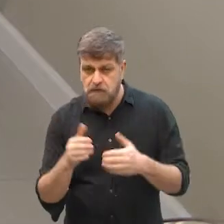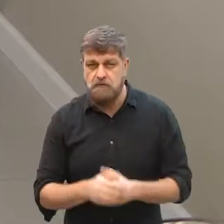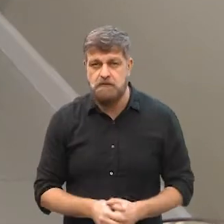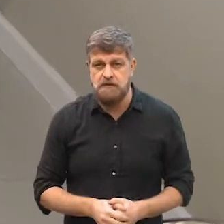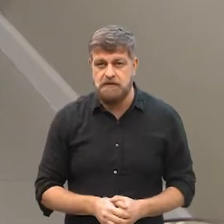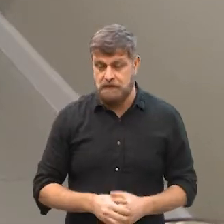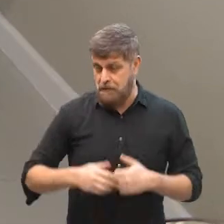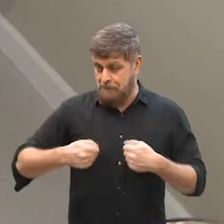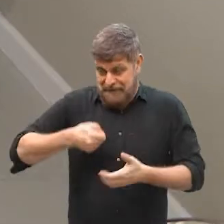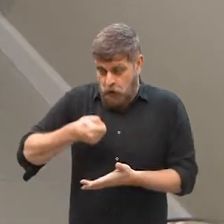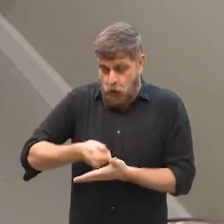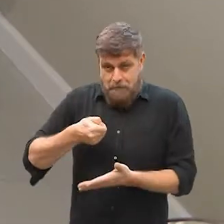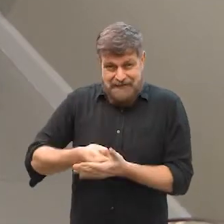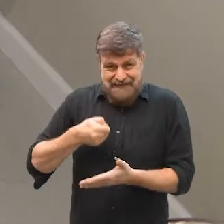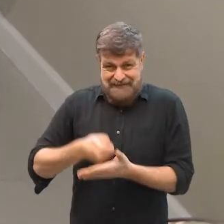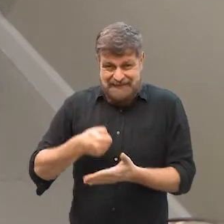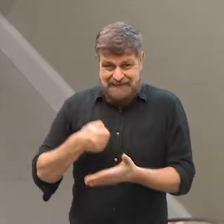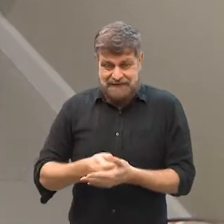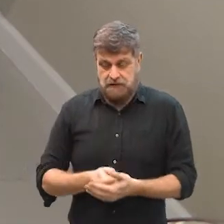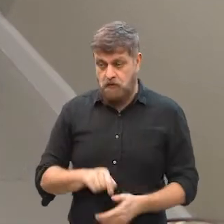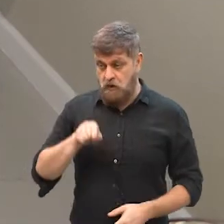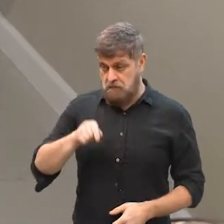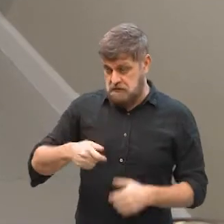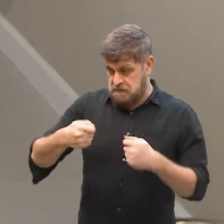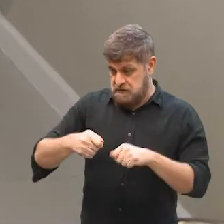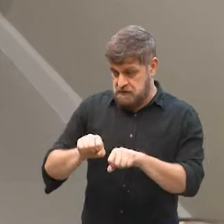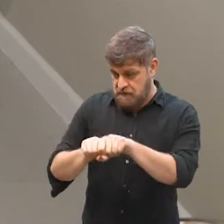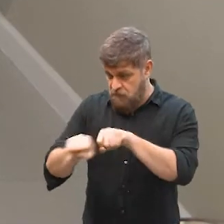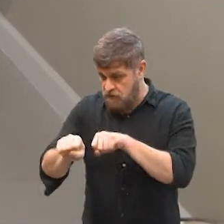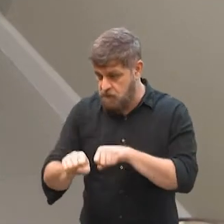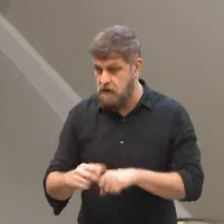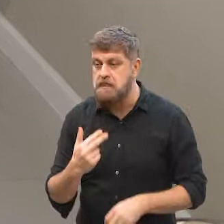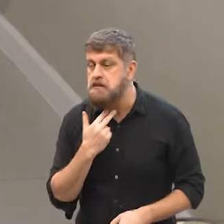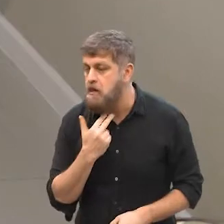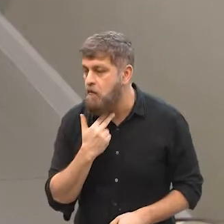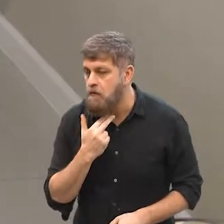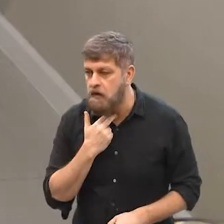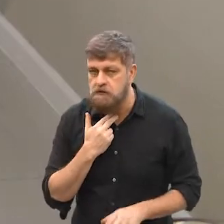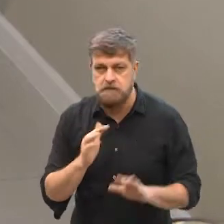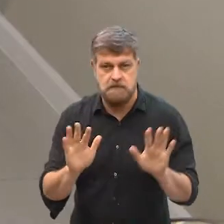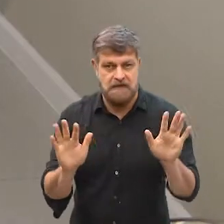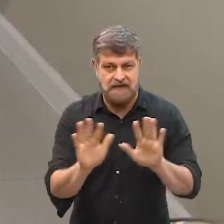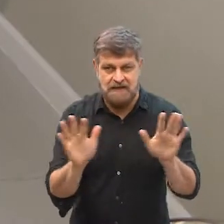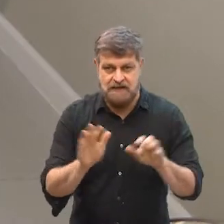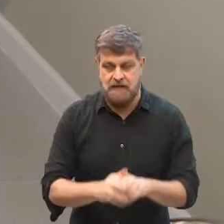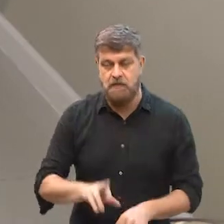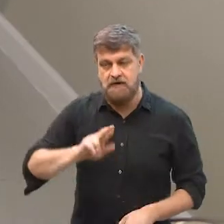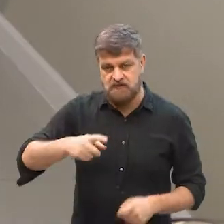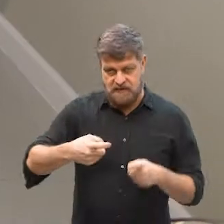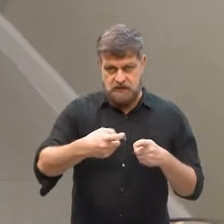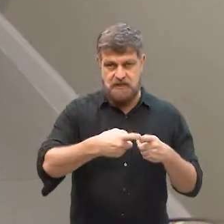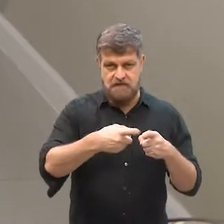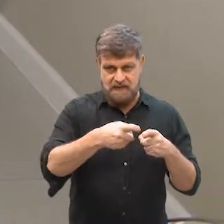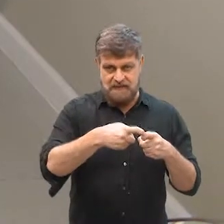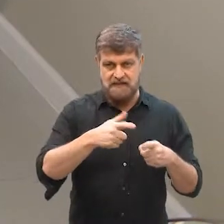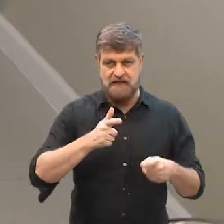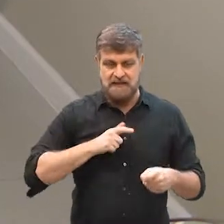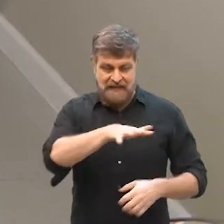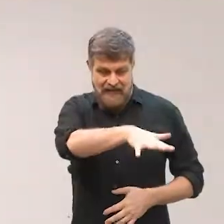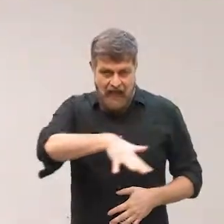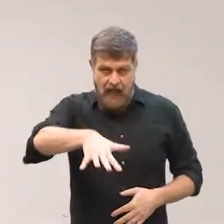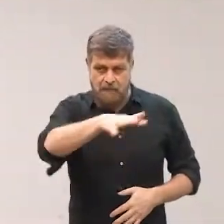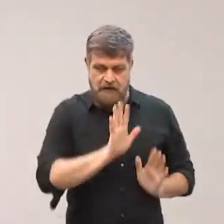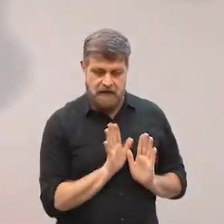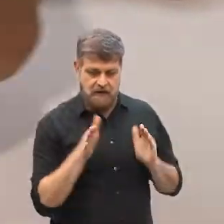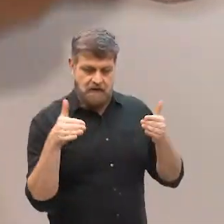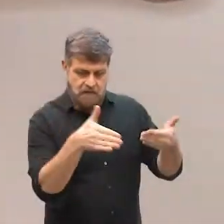é necessário, assim, a ponto de falar, olha, você formou, você não pode atuar em tal área. Não é que como a medicina que você tem que fazer uma residência, embora